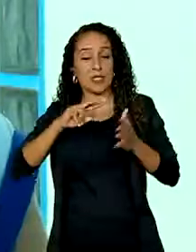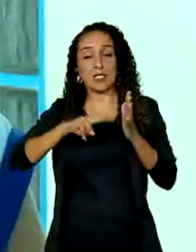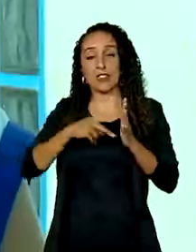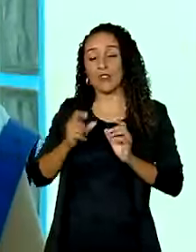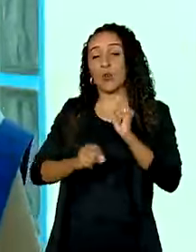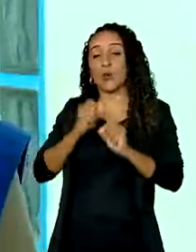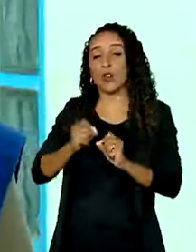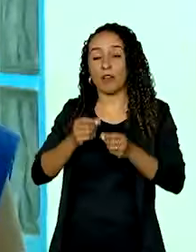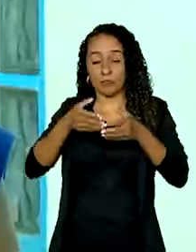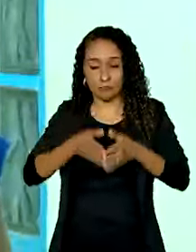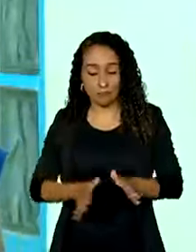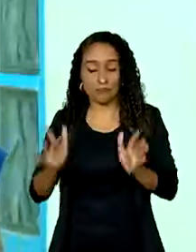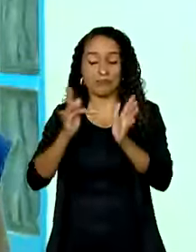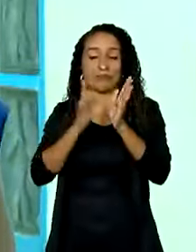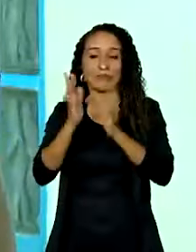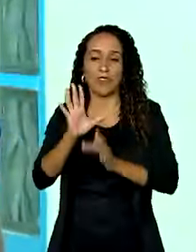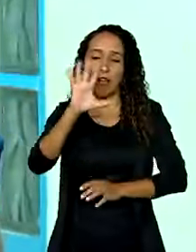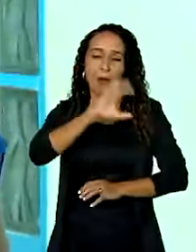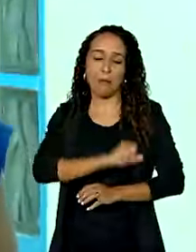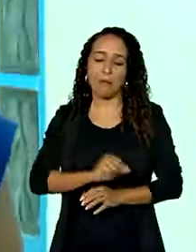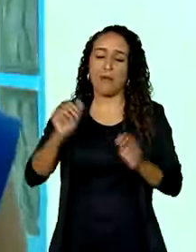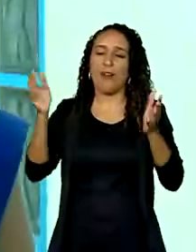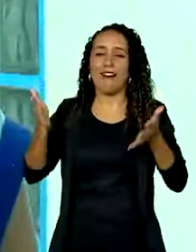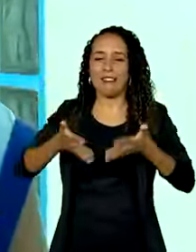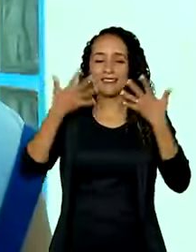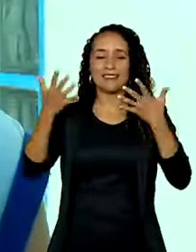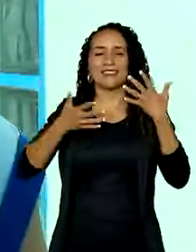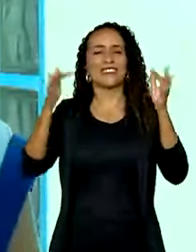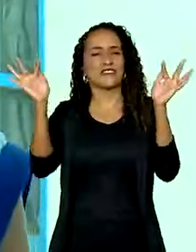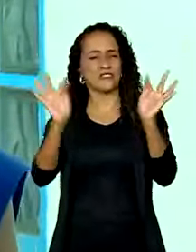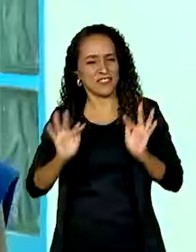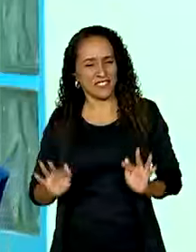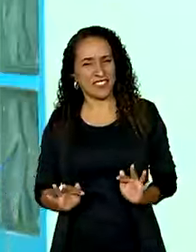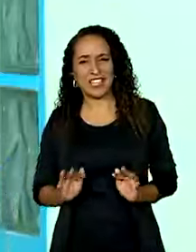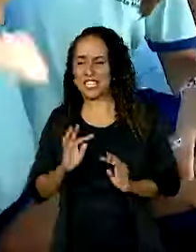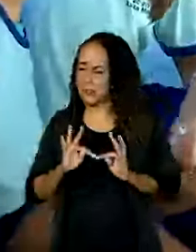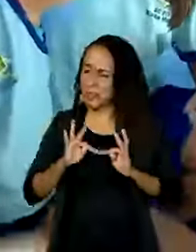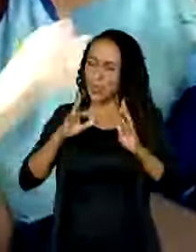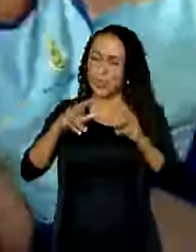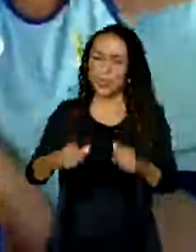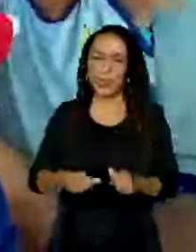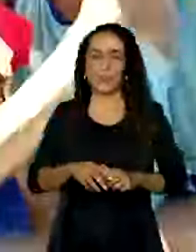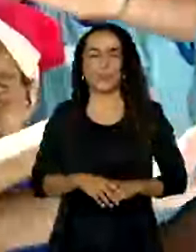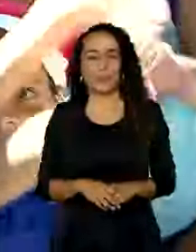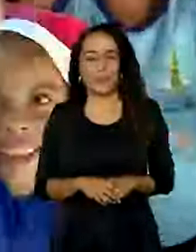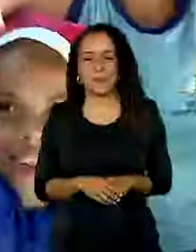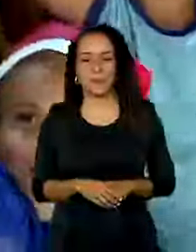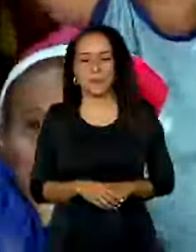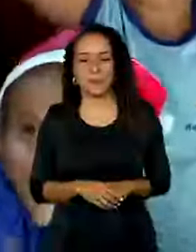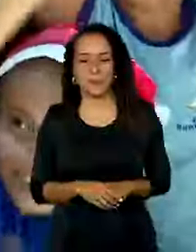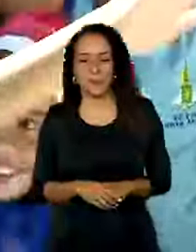significa o nascimento de Jesus, amor, alegria, felicidade para todos.